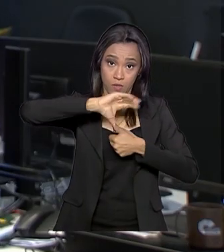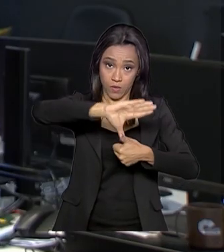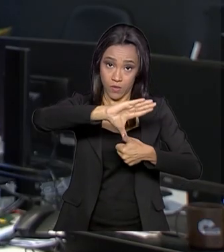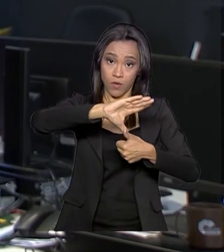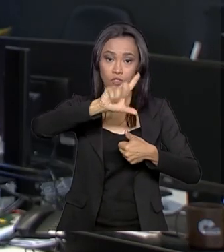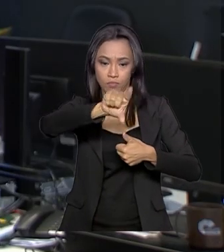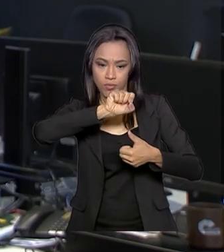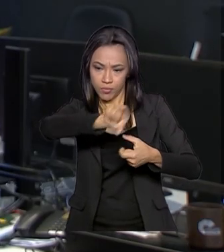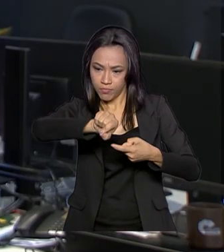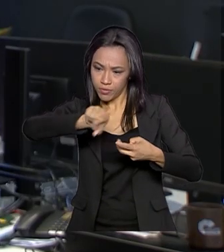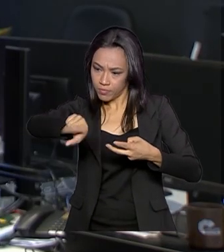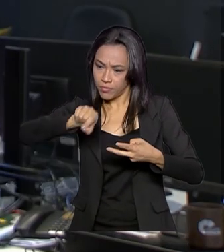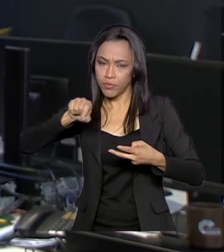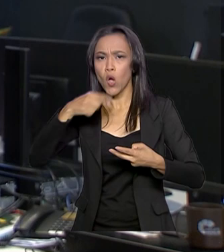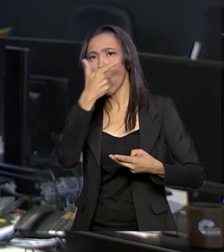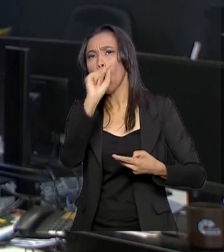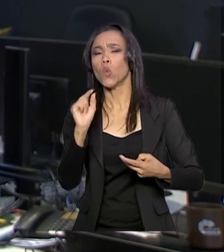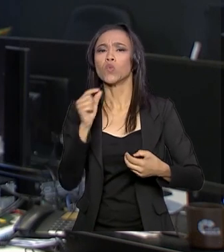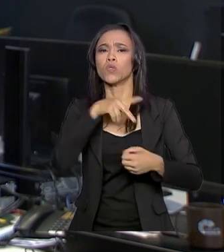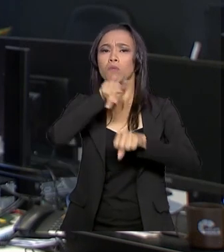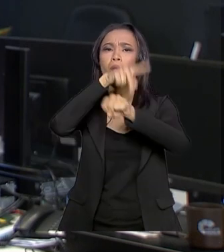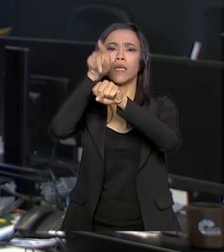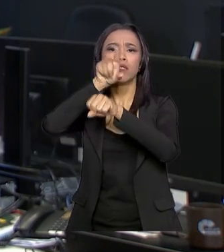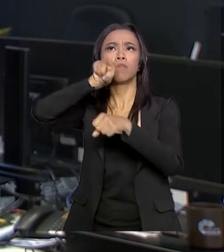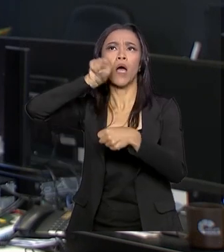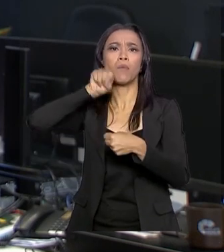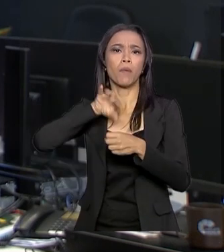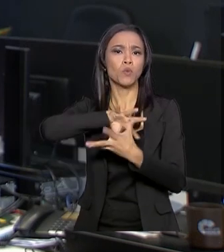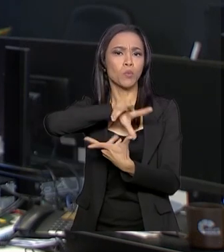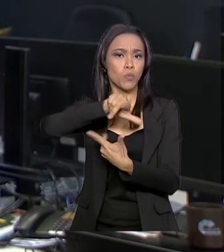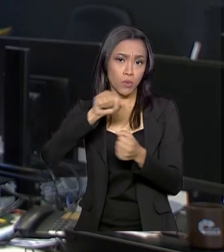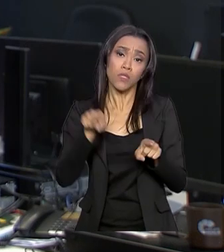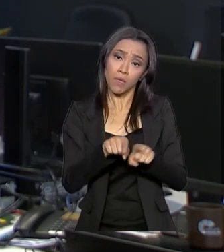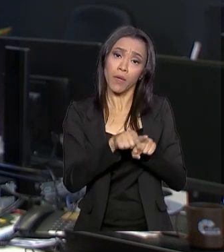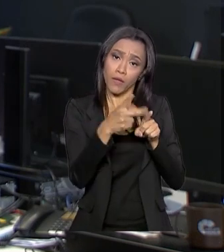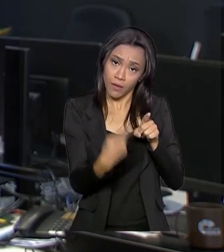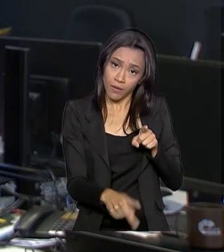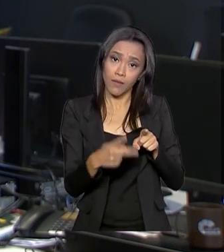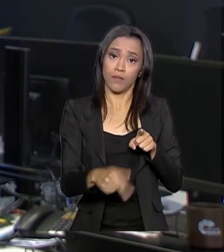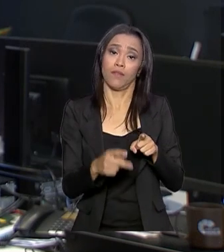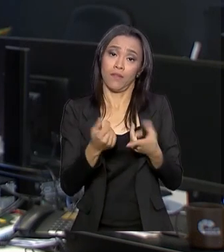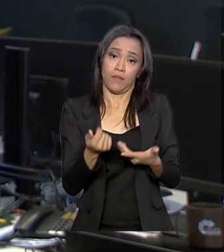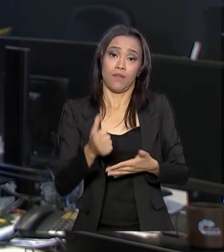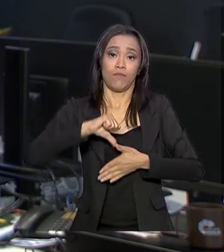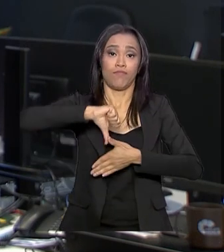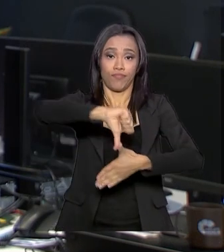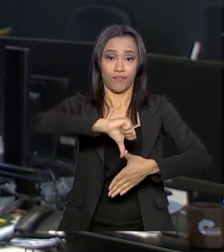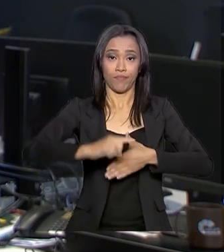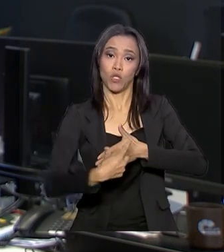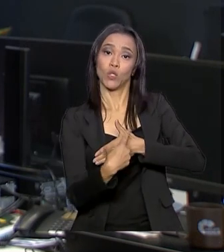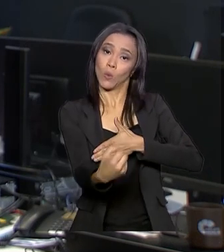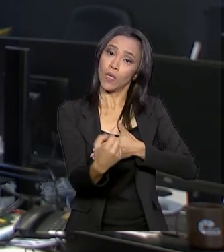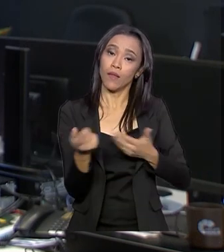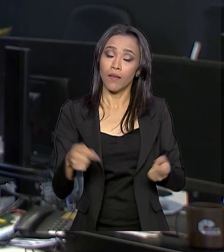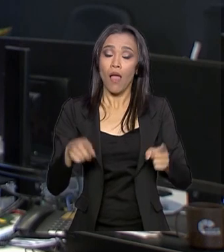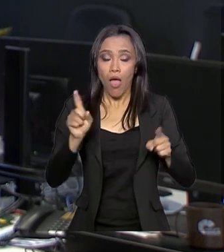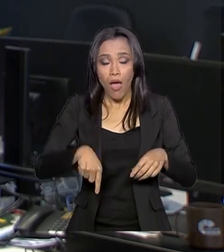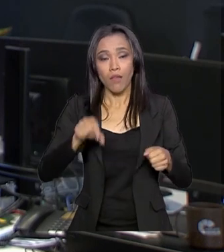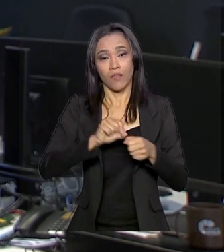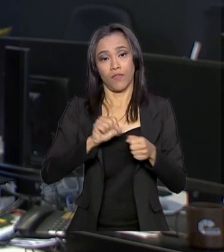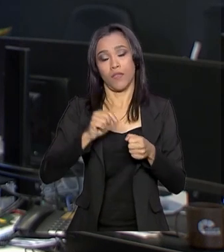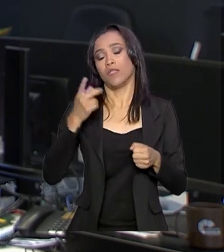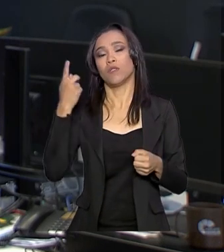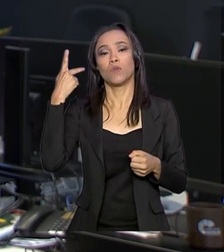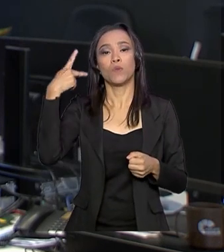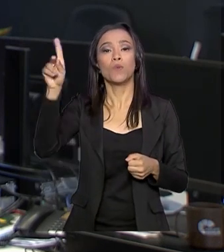podem nomear aliados em outras partes do mundo, inclusive aqui, no Atlântico Sul. Foi isso que fez o presidente americano Donald Trump